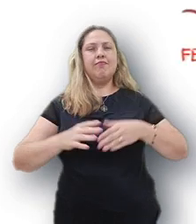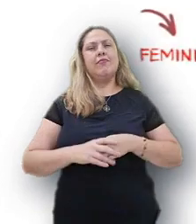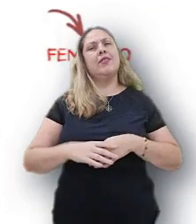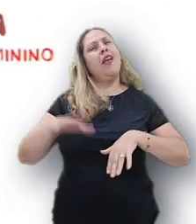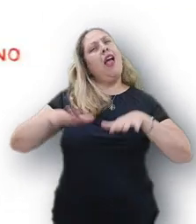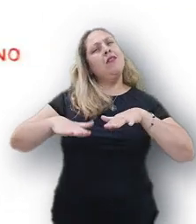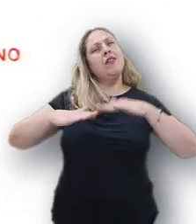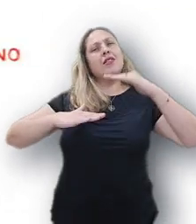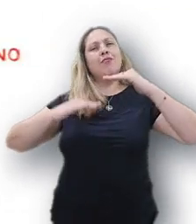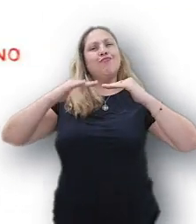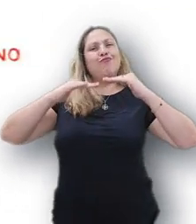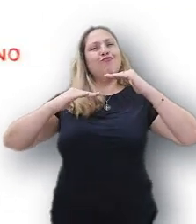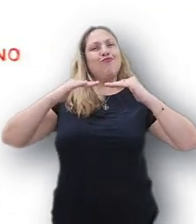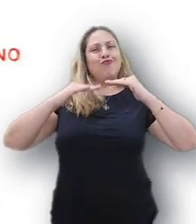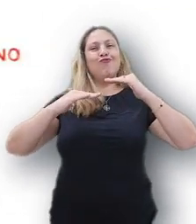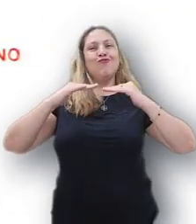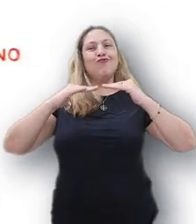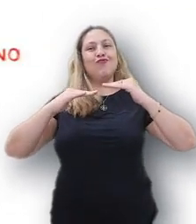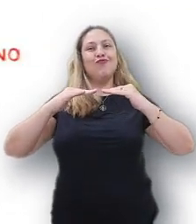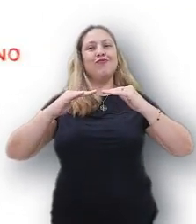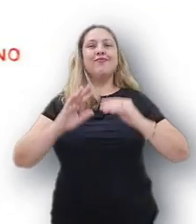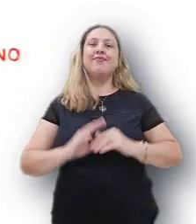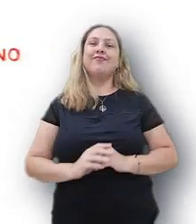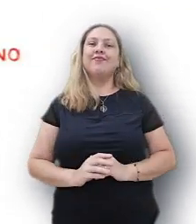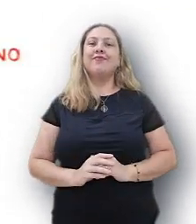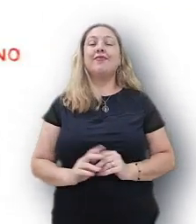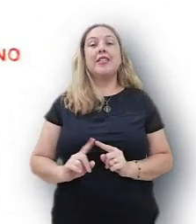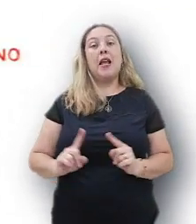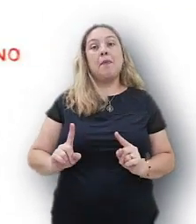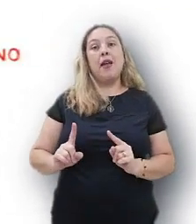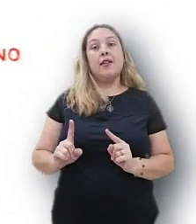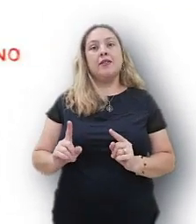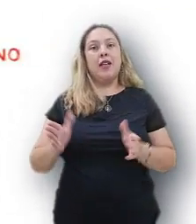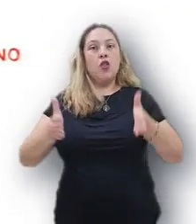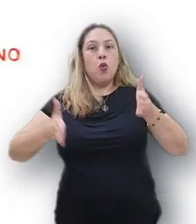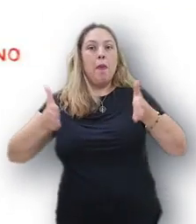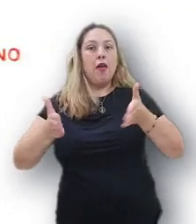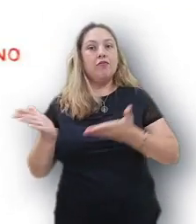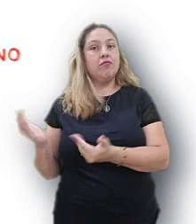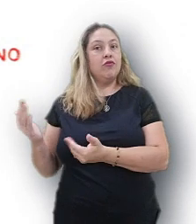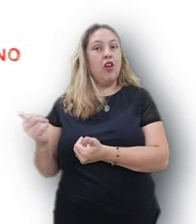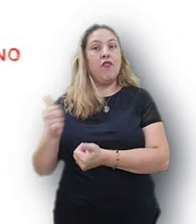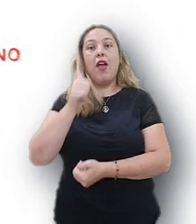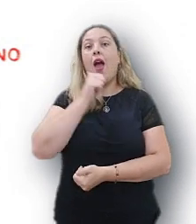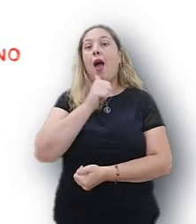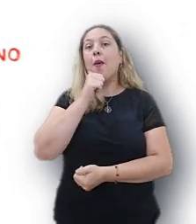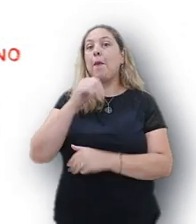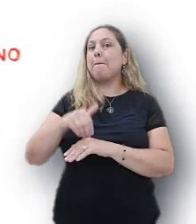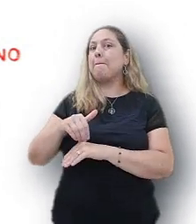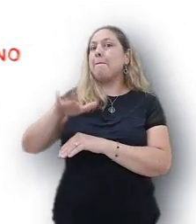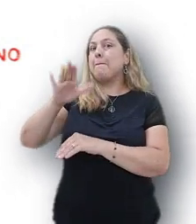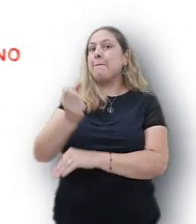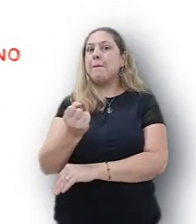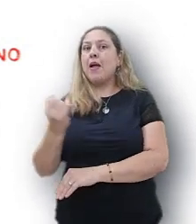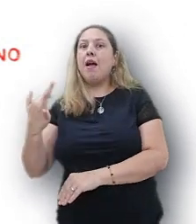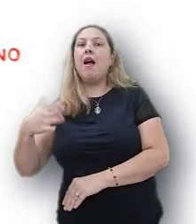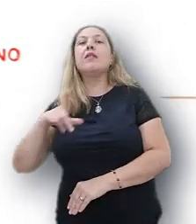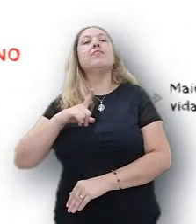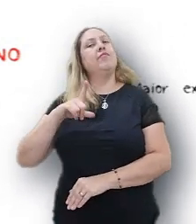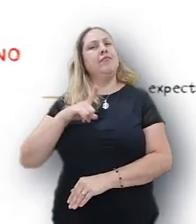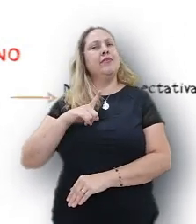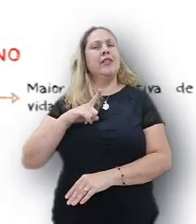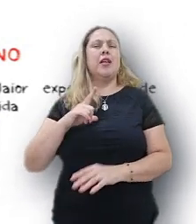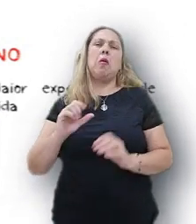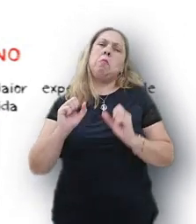e o sexo feminino à direita. Geralmente os gêneros se equilibram, porém, após a juventude,